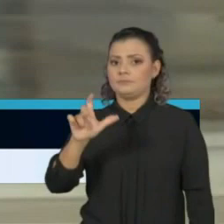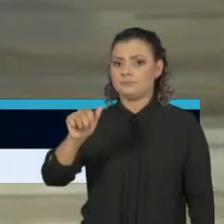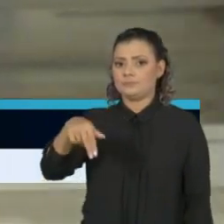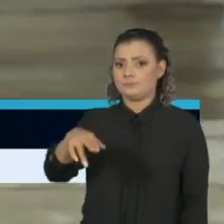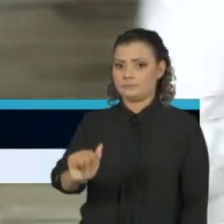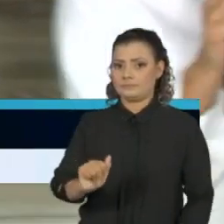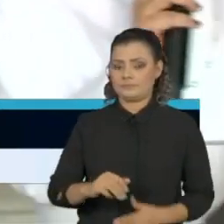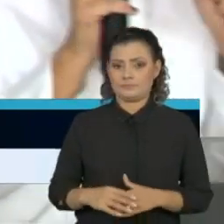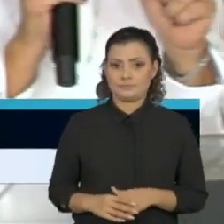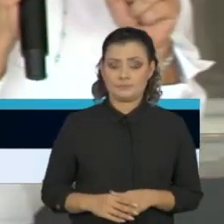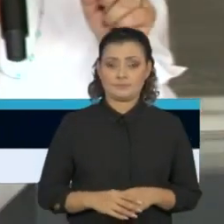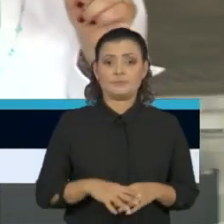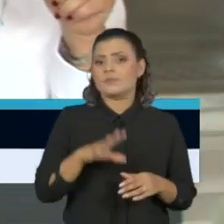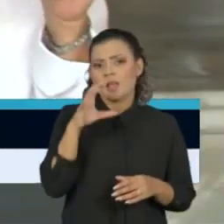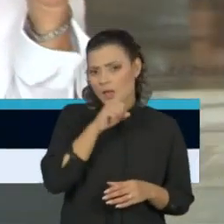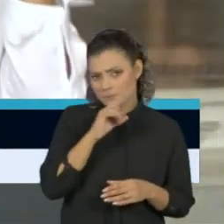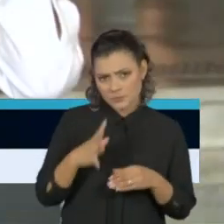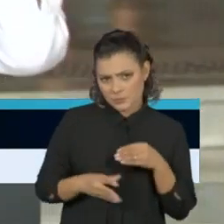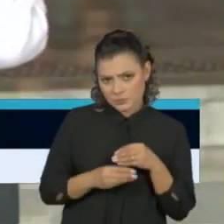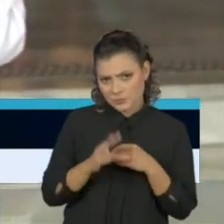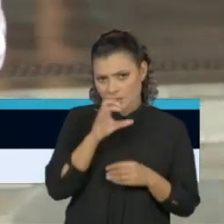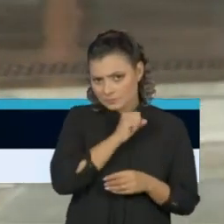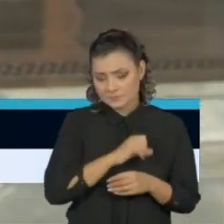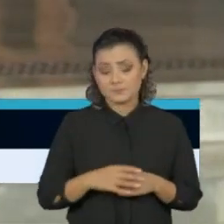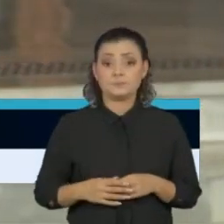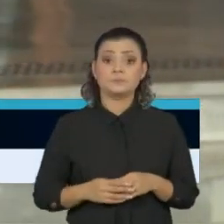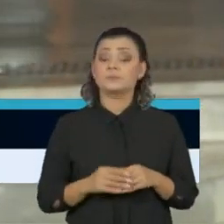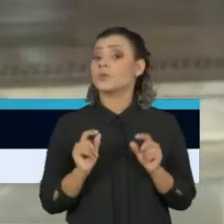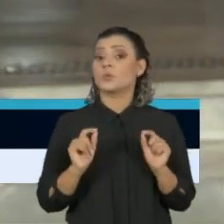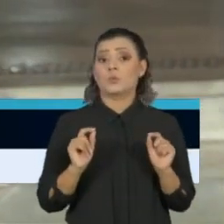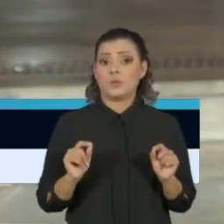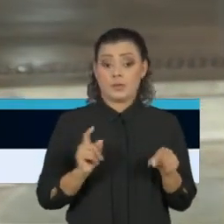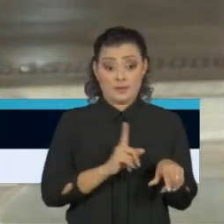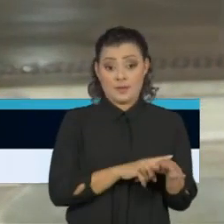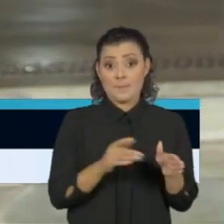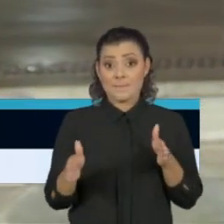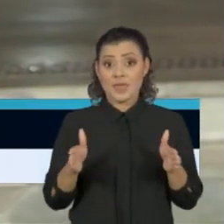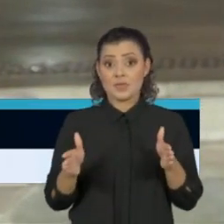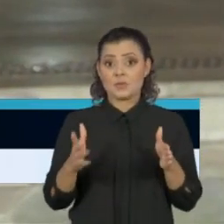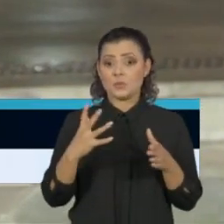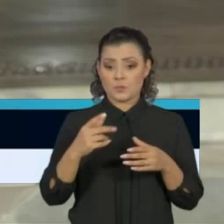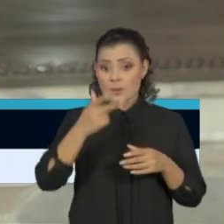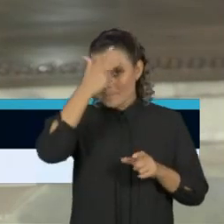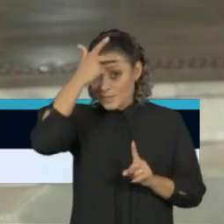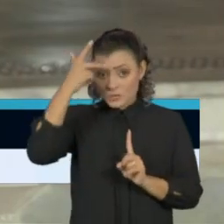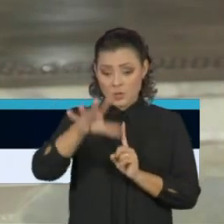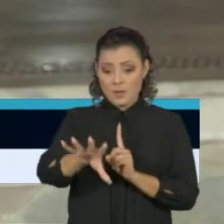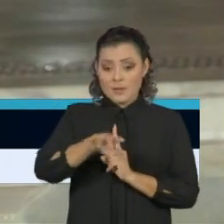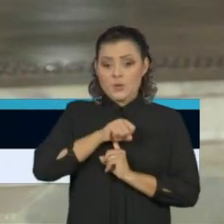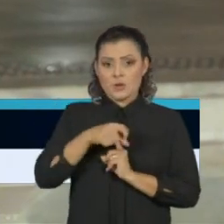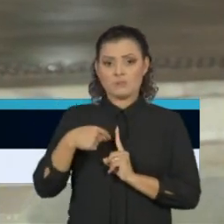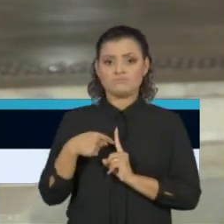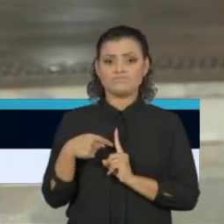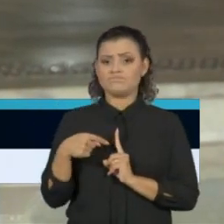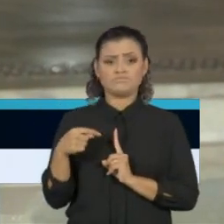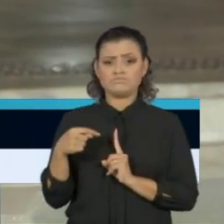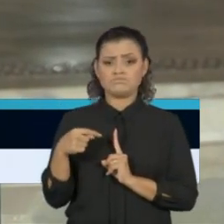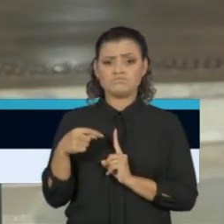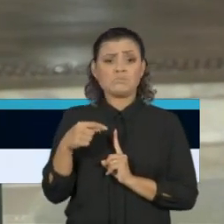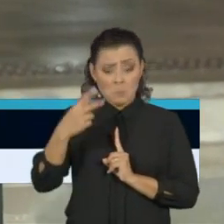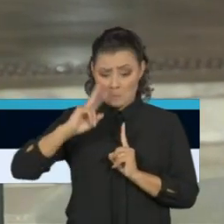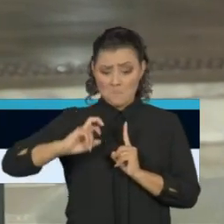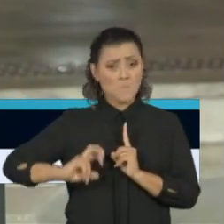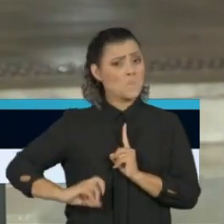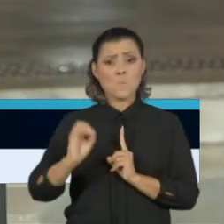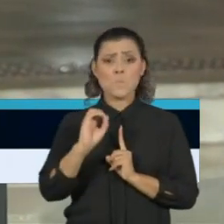Eu só quero completar, não é? Porque, assim, o período de incubação de uma pessoa infectada pelo coronavírus,